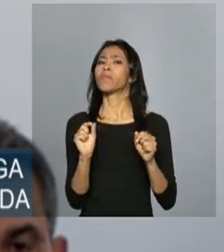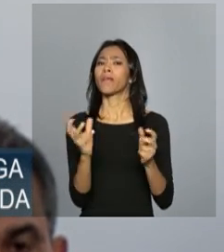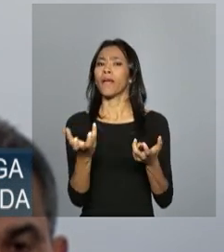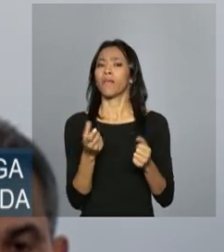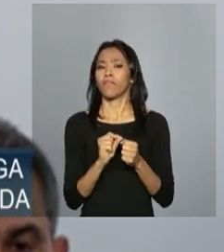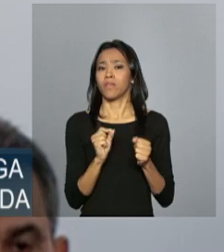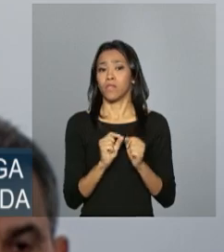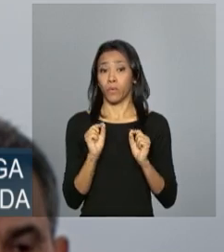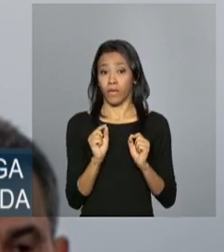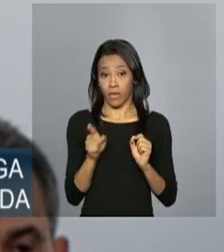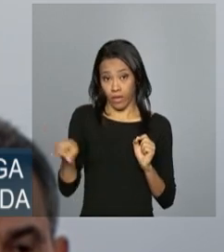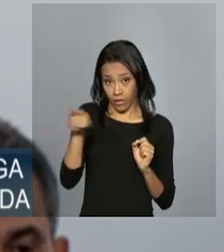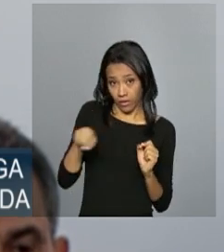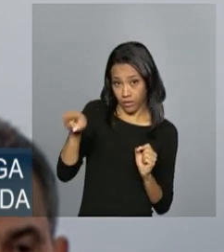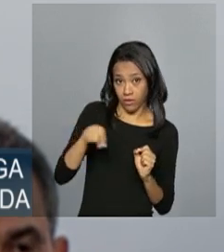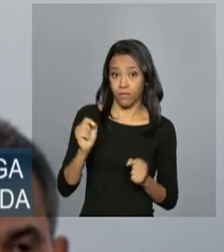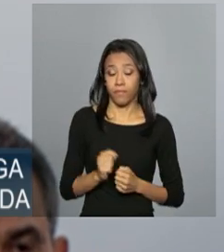Querem